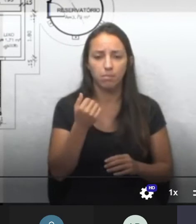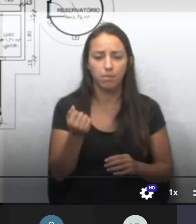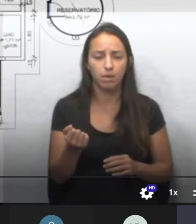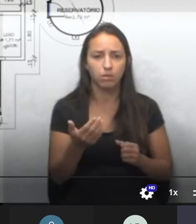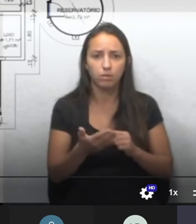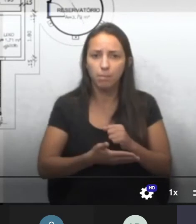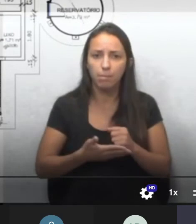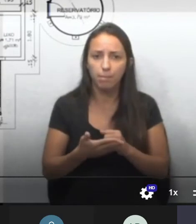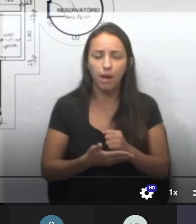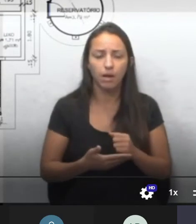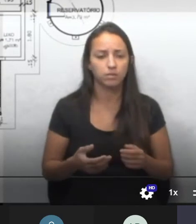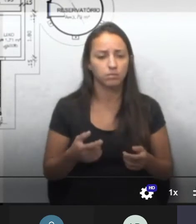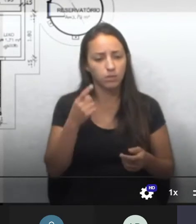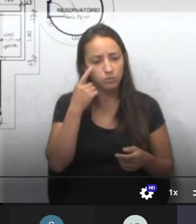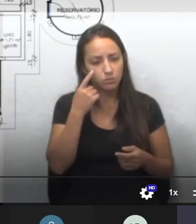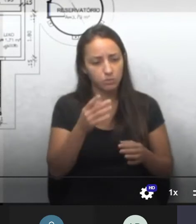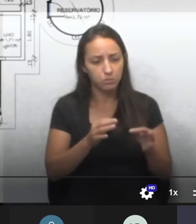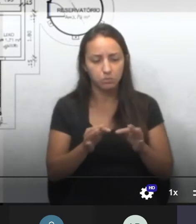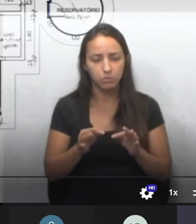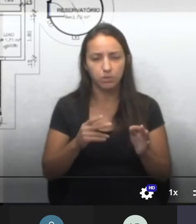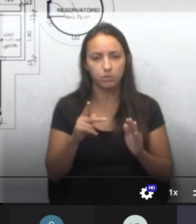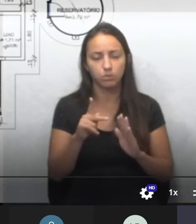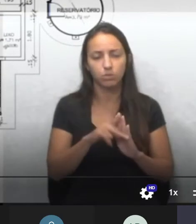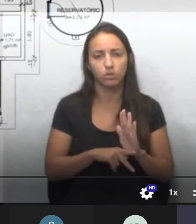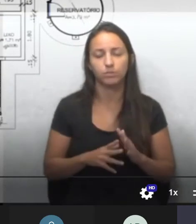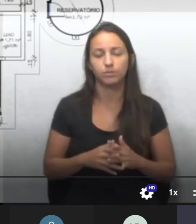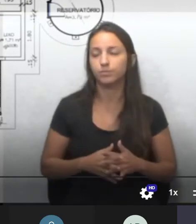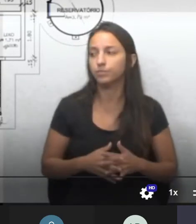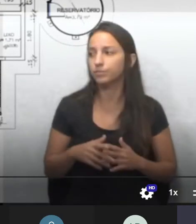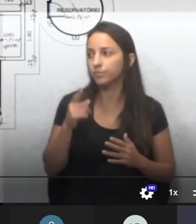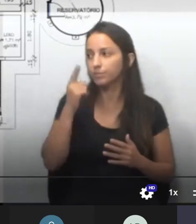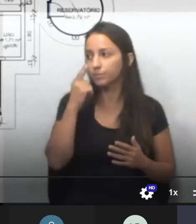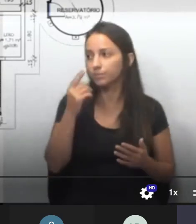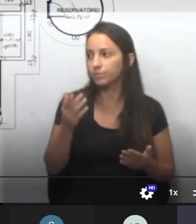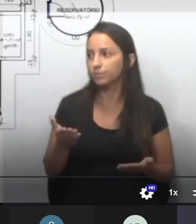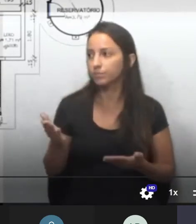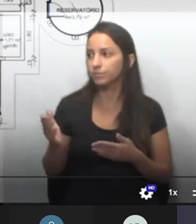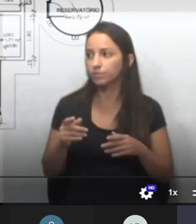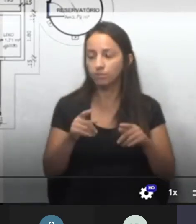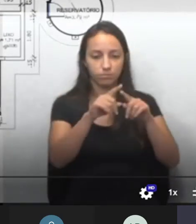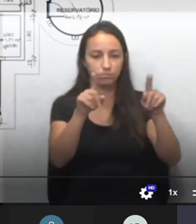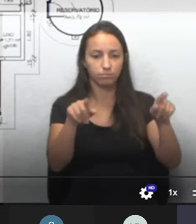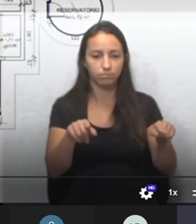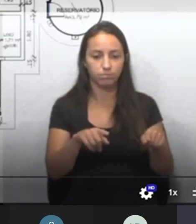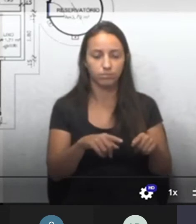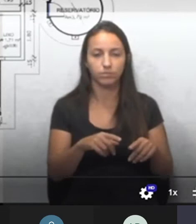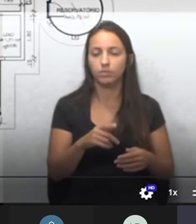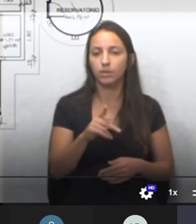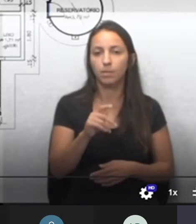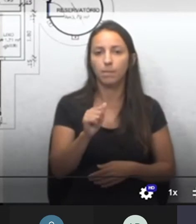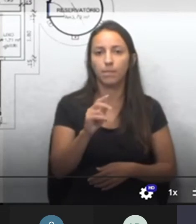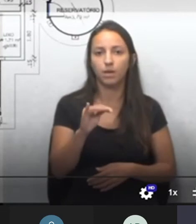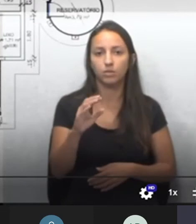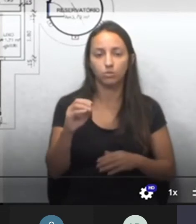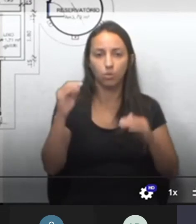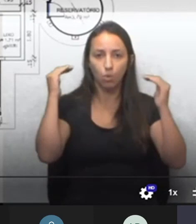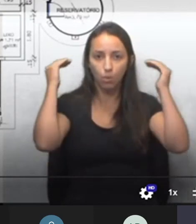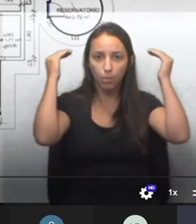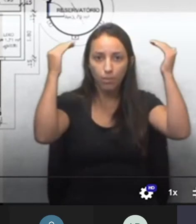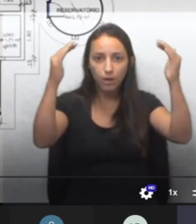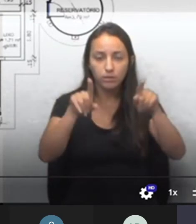ter outras bases também, tá ok? Olha aqui, pátio coberto e refeitório,